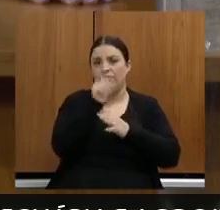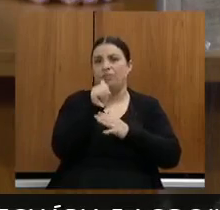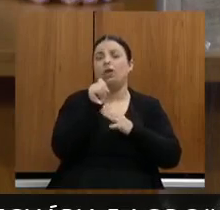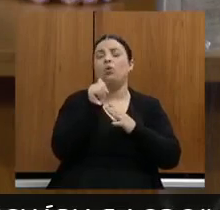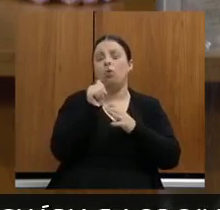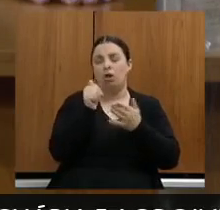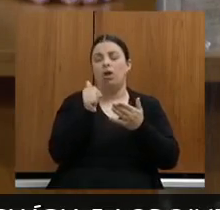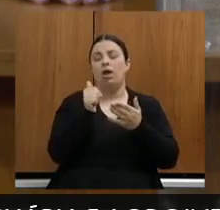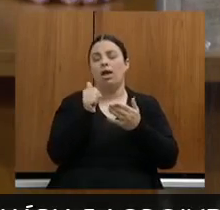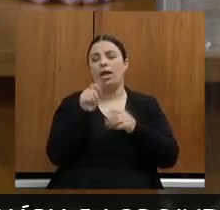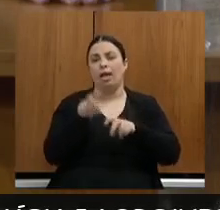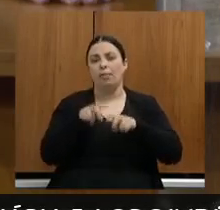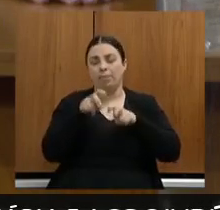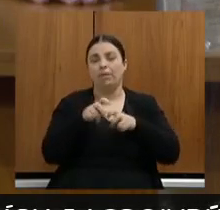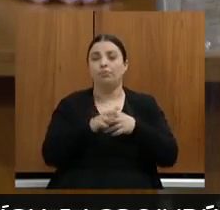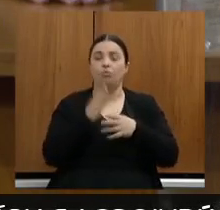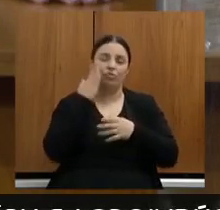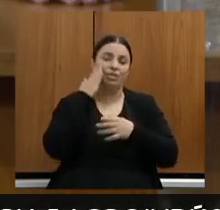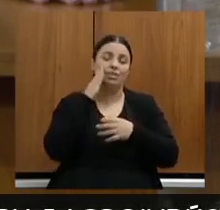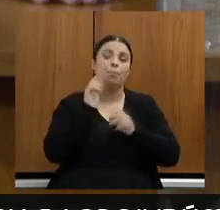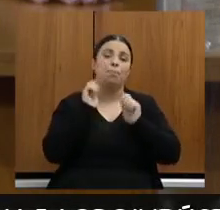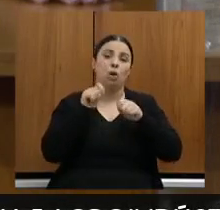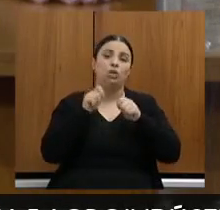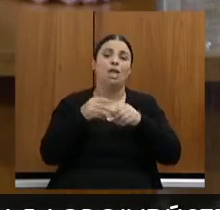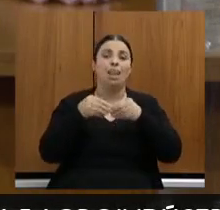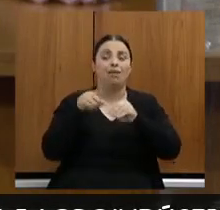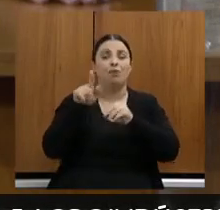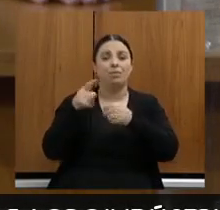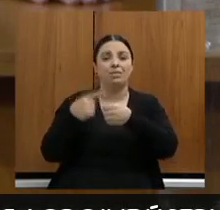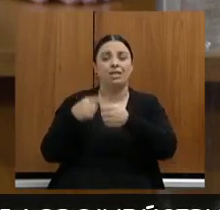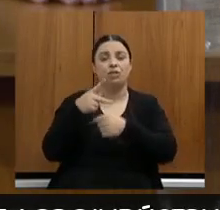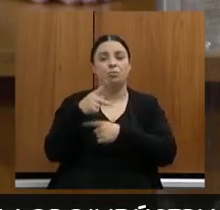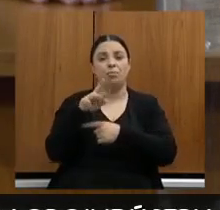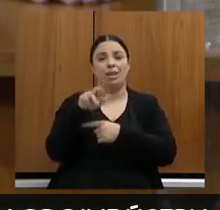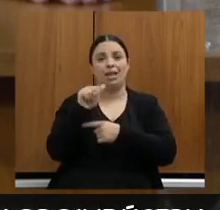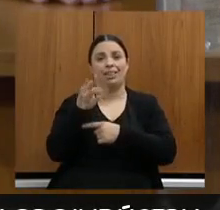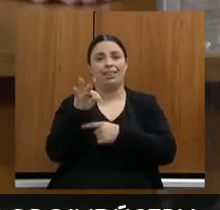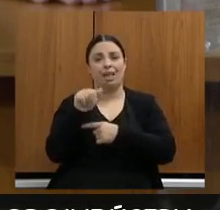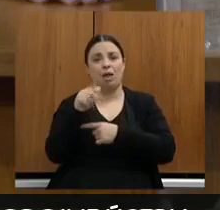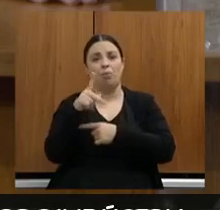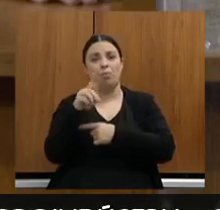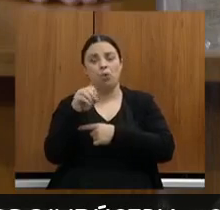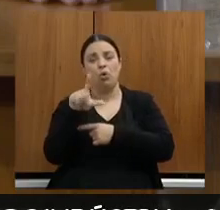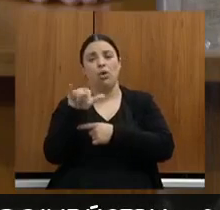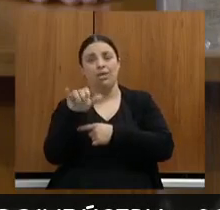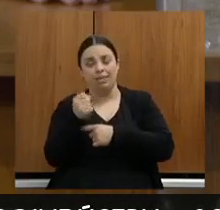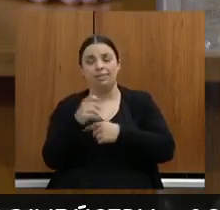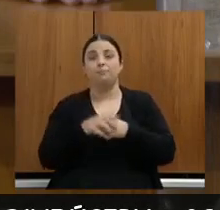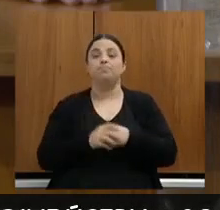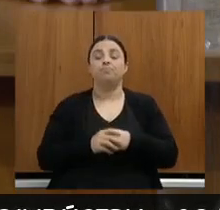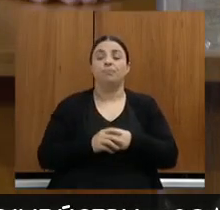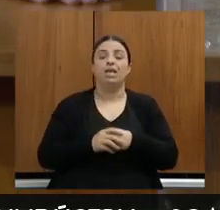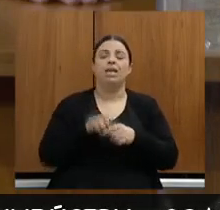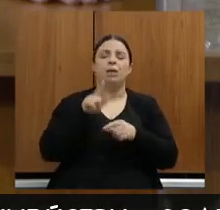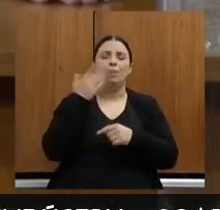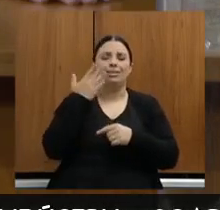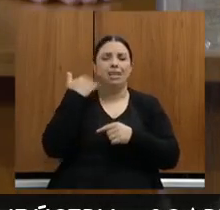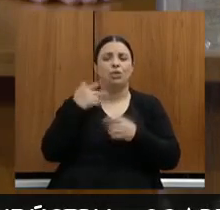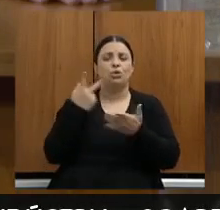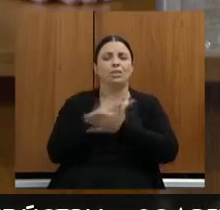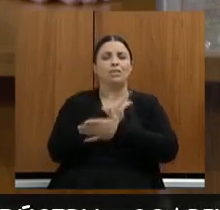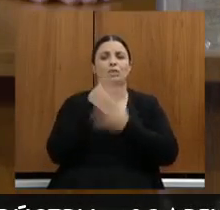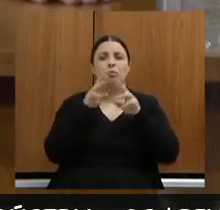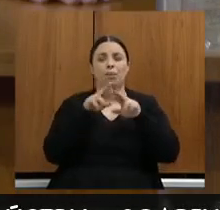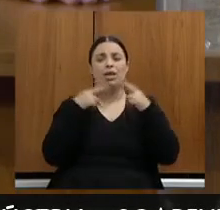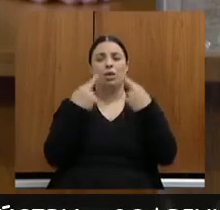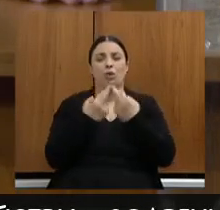tratado é só dos biofertilizantes ainda a semana passada tivemos a reunião com prefeito e papagaios o pessoal